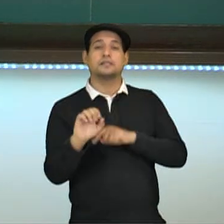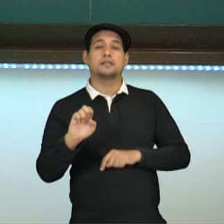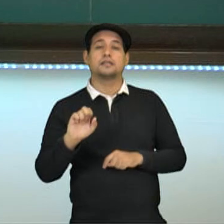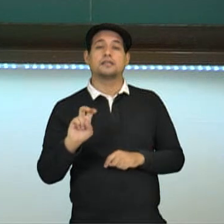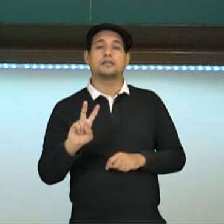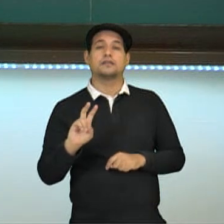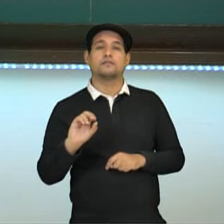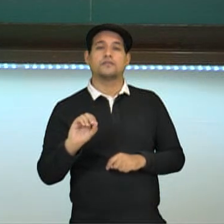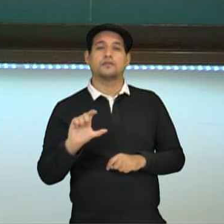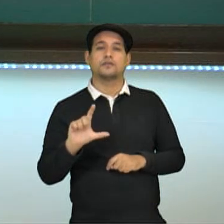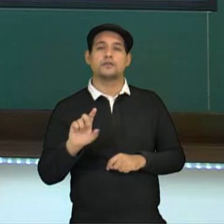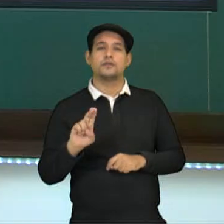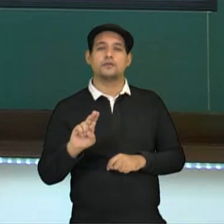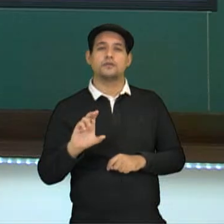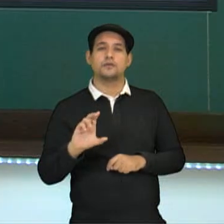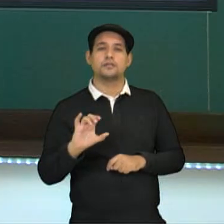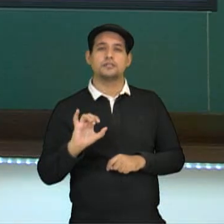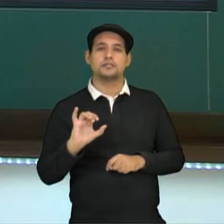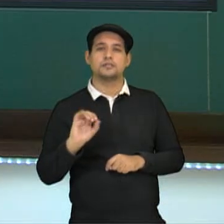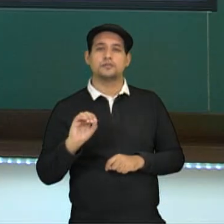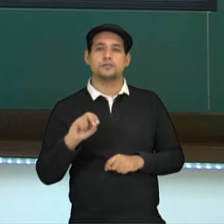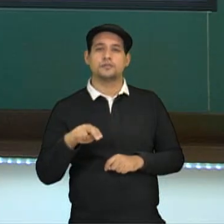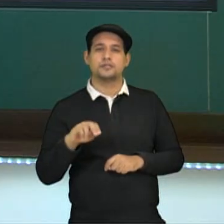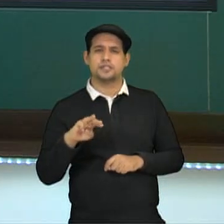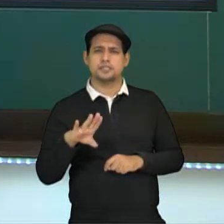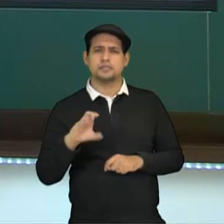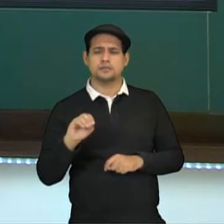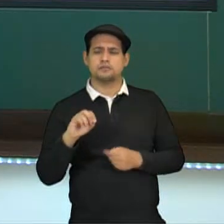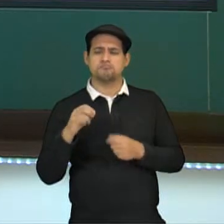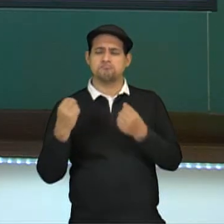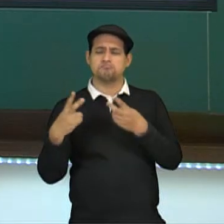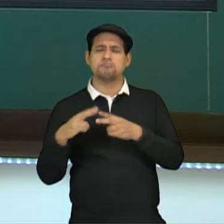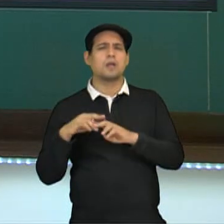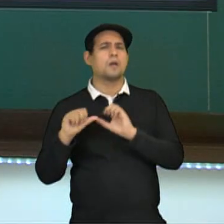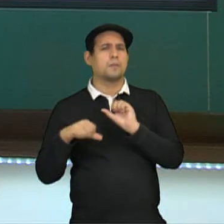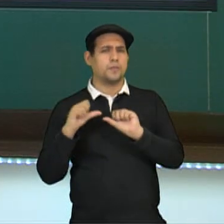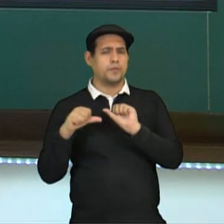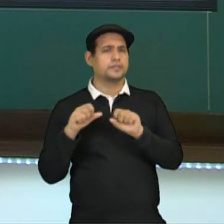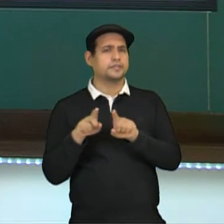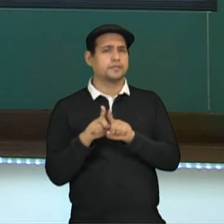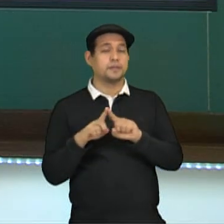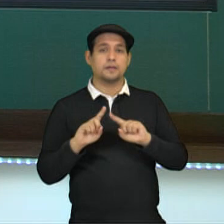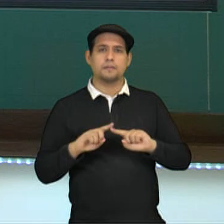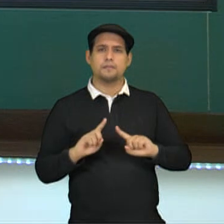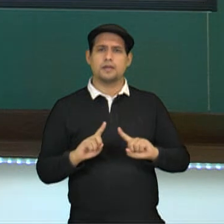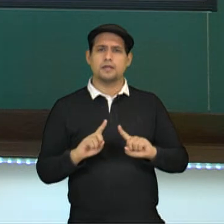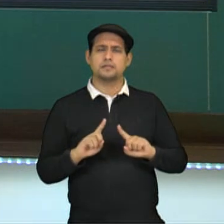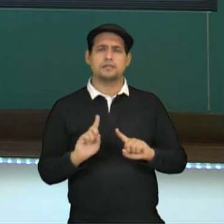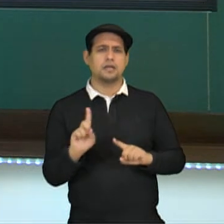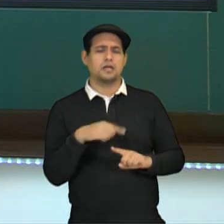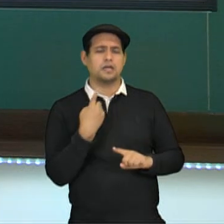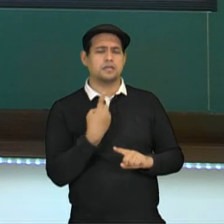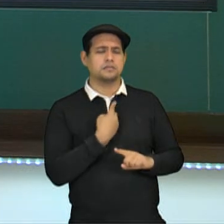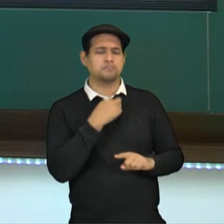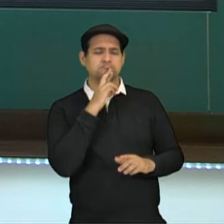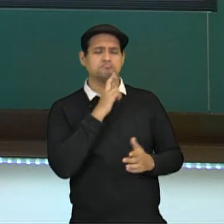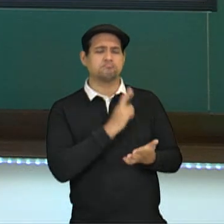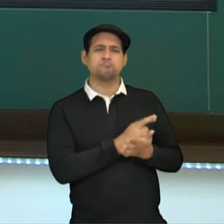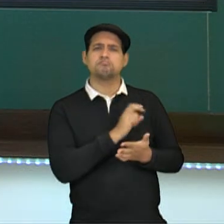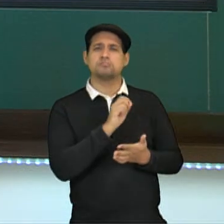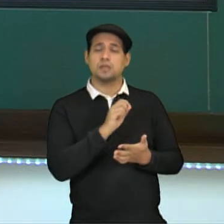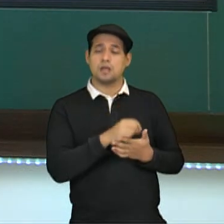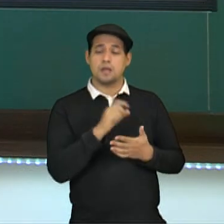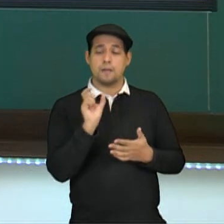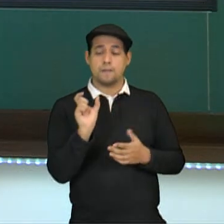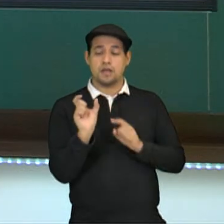teoria que defende que as espécies se modificam ao longo do tempo. Então aqui a gente pode responder com